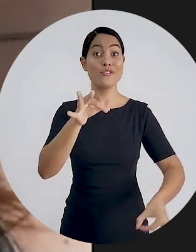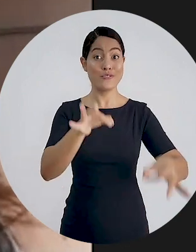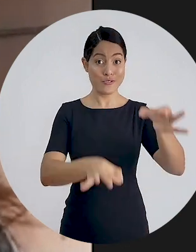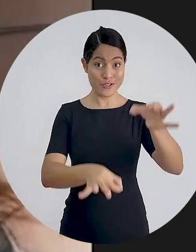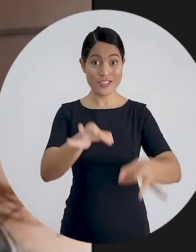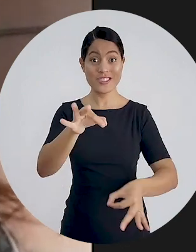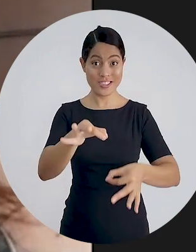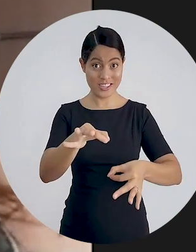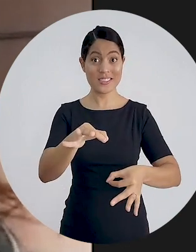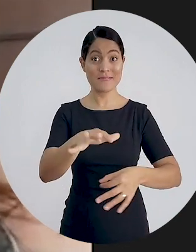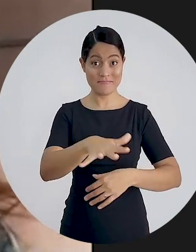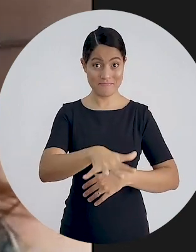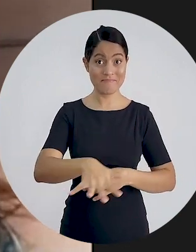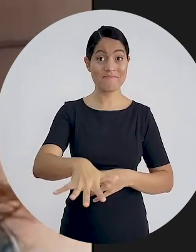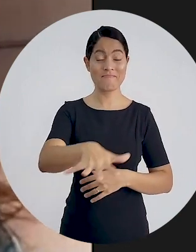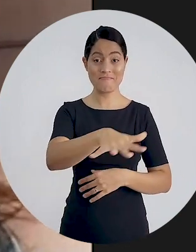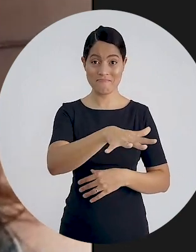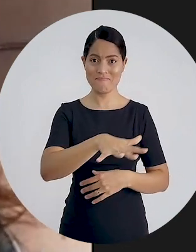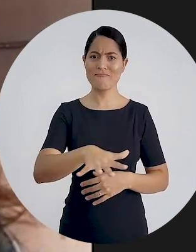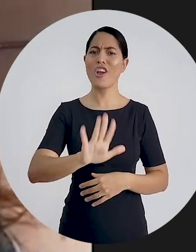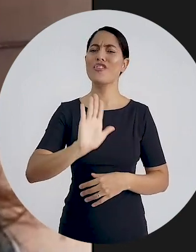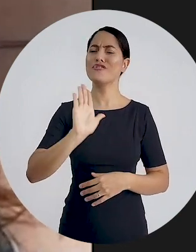tem concedido